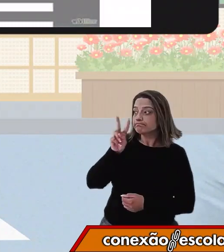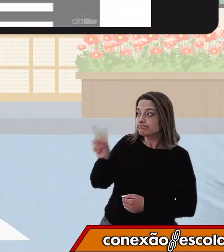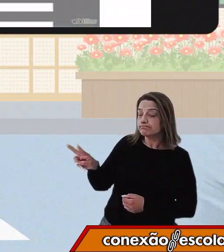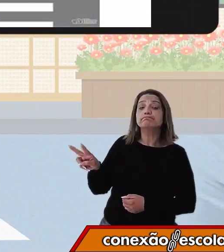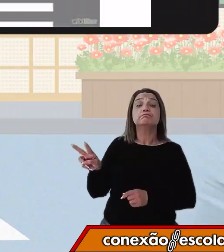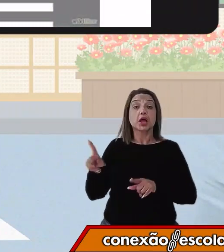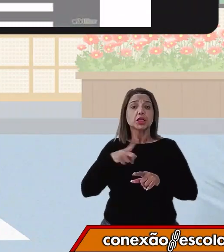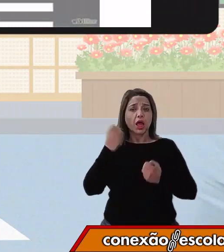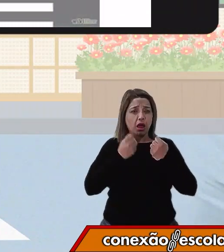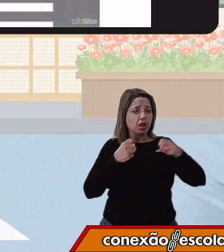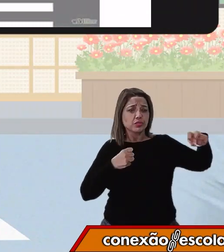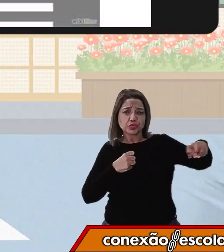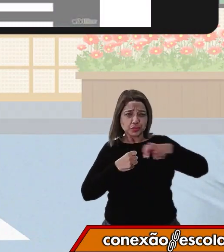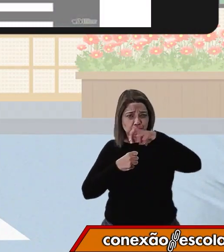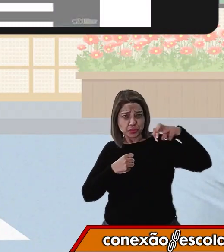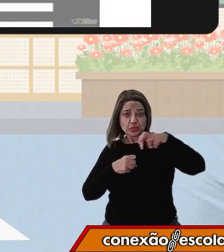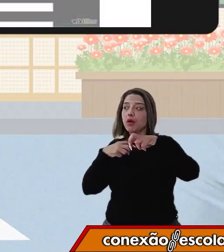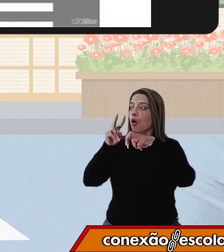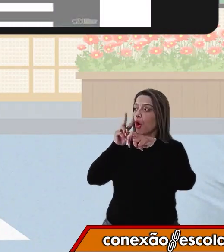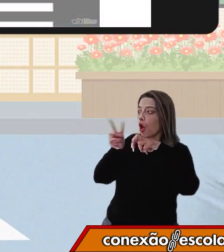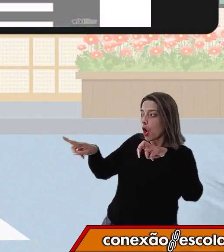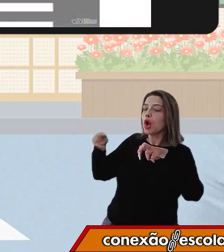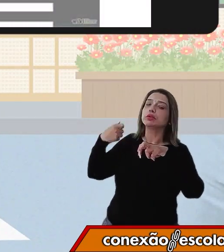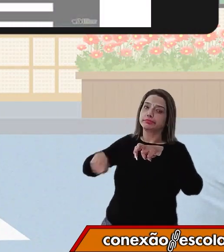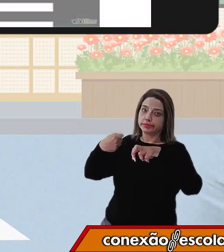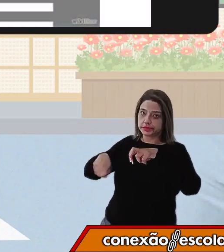lados até mesmo na contramão